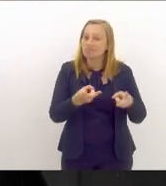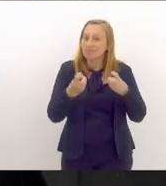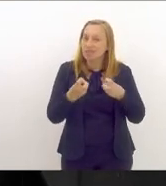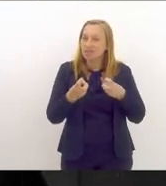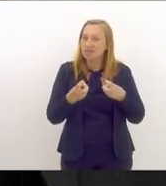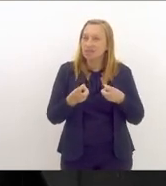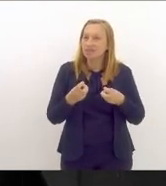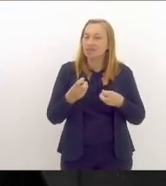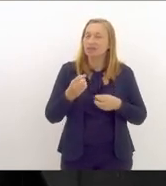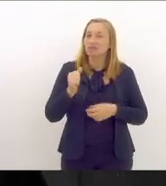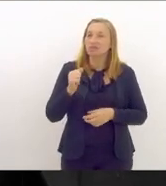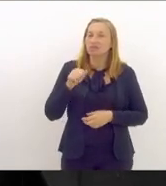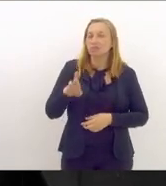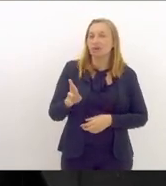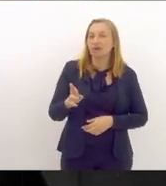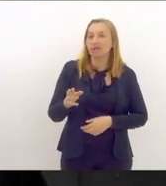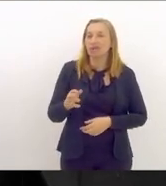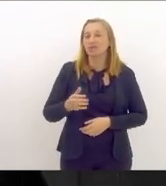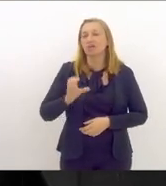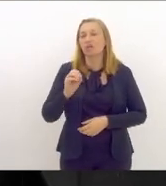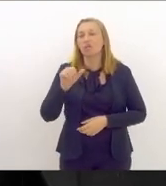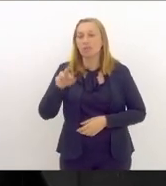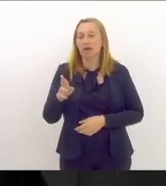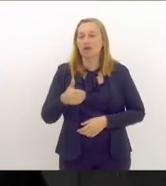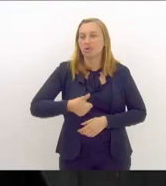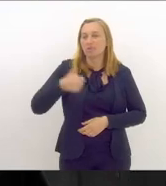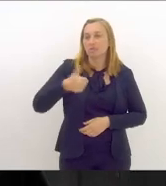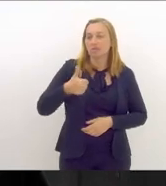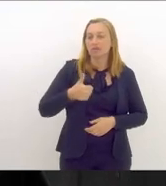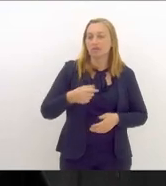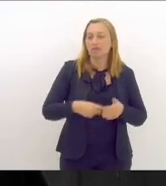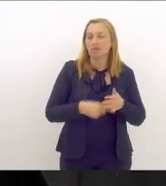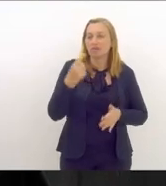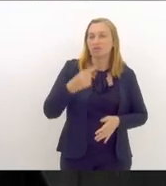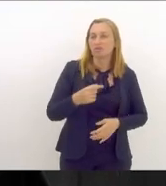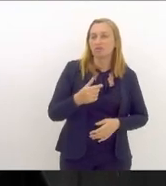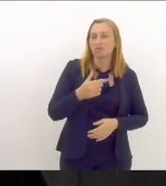no Bar do Omar, desde a primeira vez que eu fui lá na Copa do Mundo de